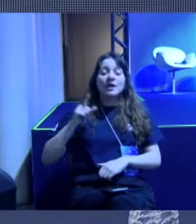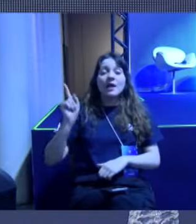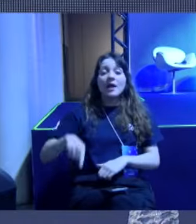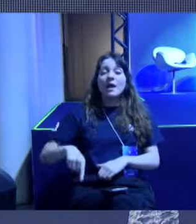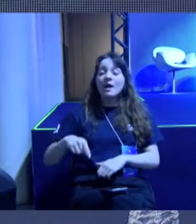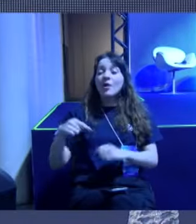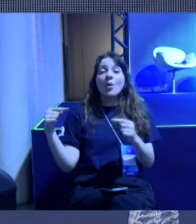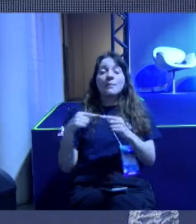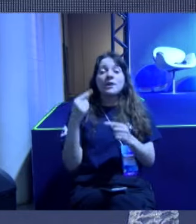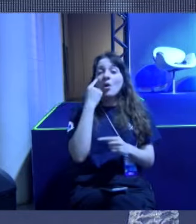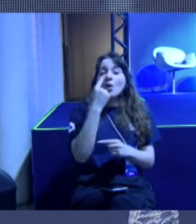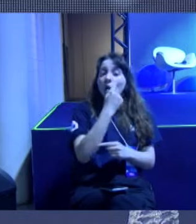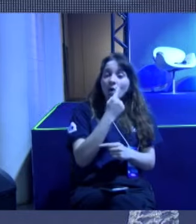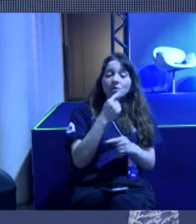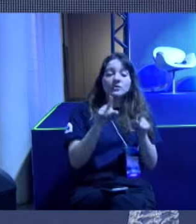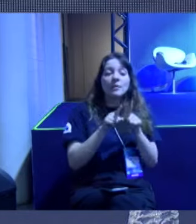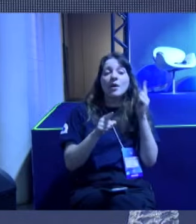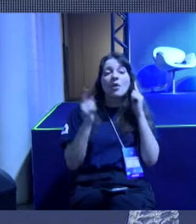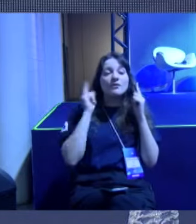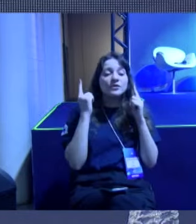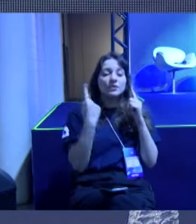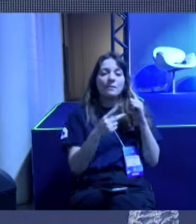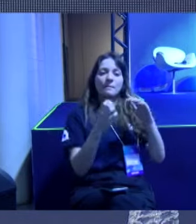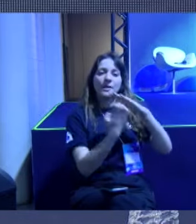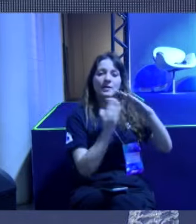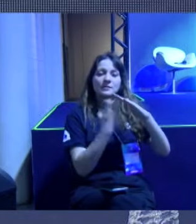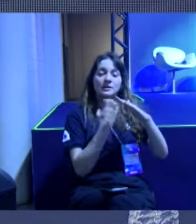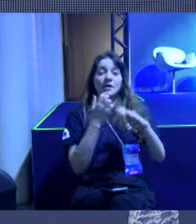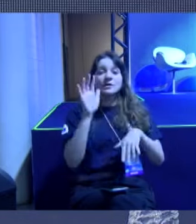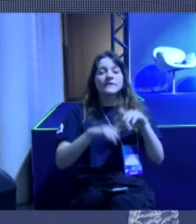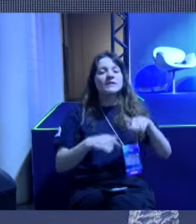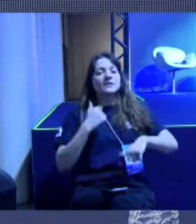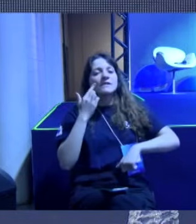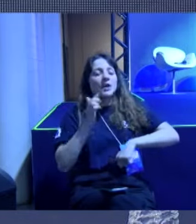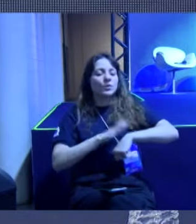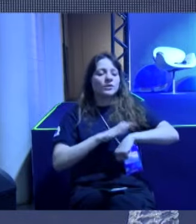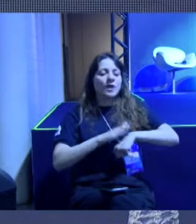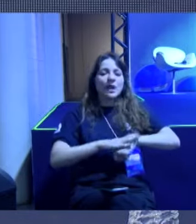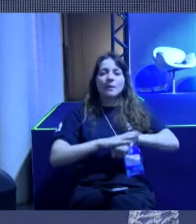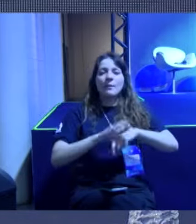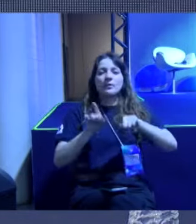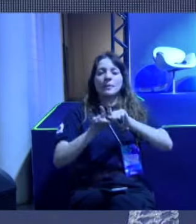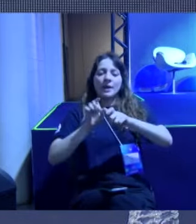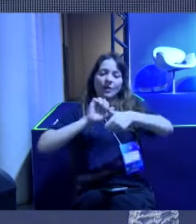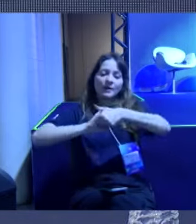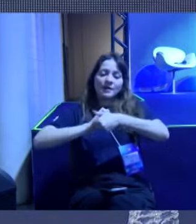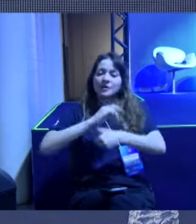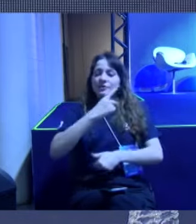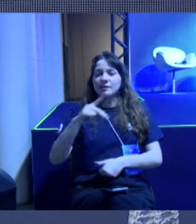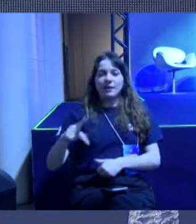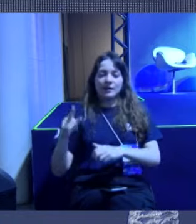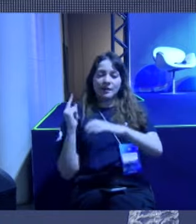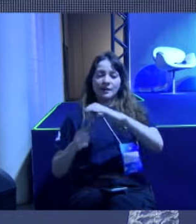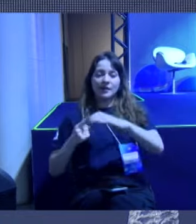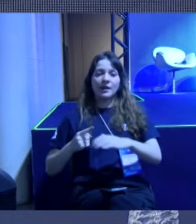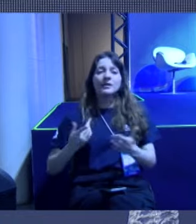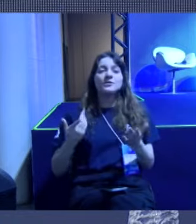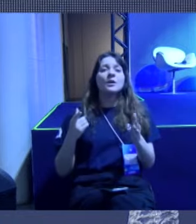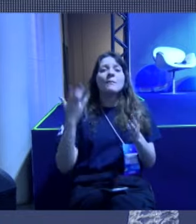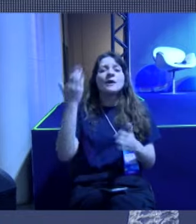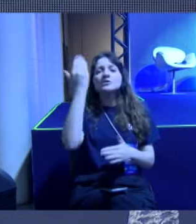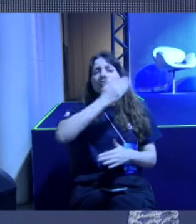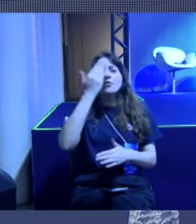ouvidos da empresa. E que muitas vezes a gente está medindo o tempo de atendimento, até a qualidade, a satisfação do cliente em relação ao atendimento, mas não está olhando para o que